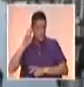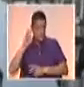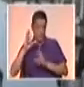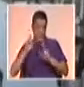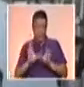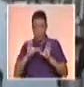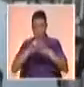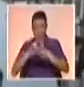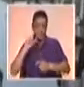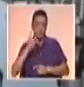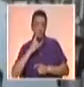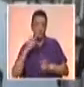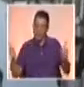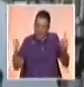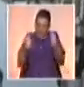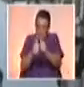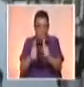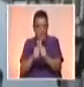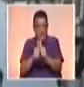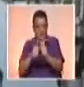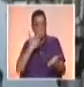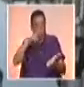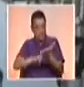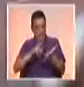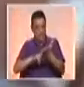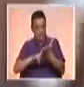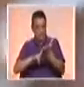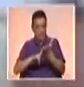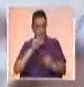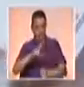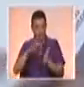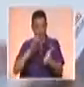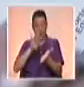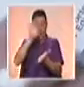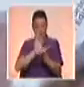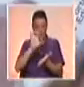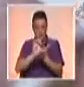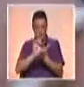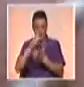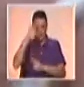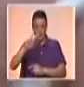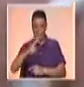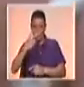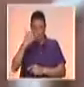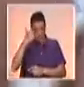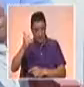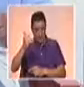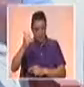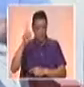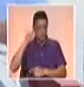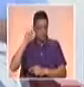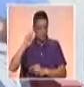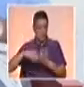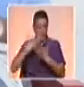surda para tentarmos aproximar da realidade o mais possível. O dicionário baseia-se em 2 ideias essenciais: